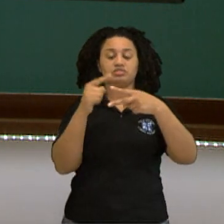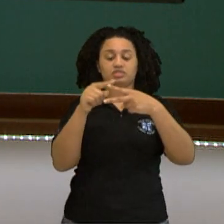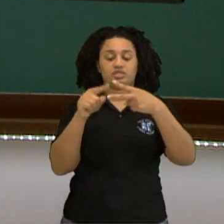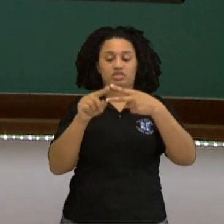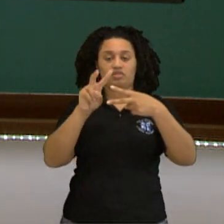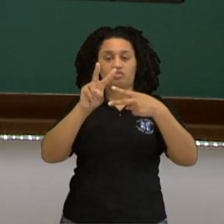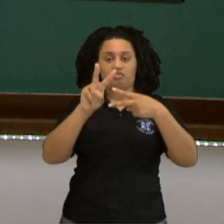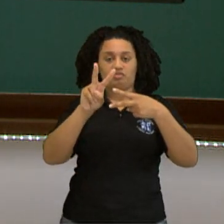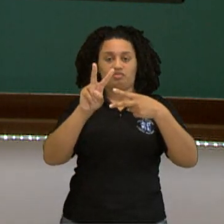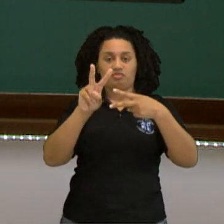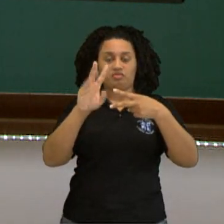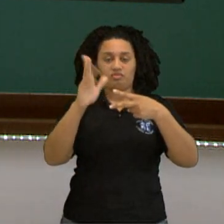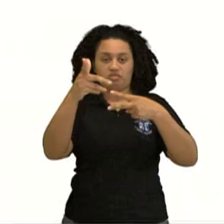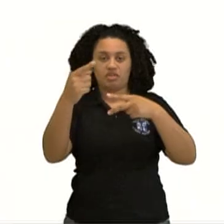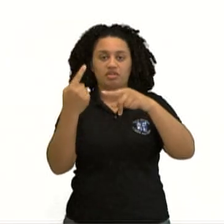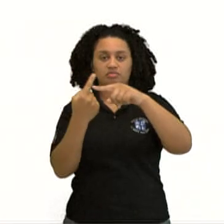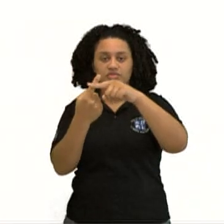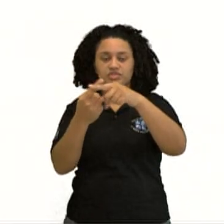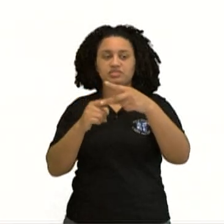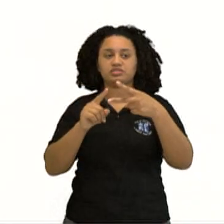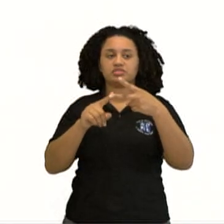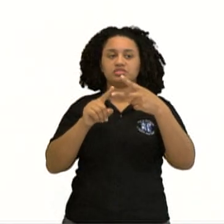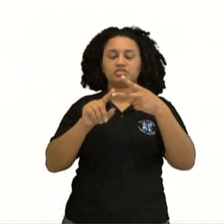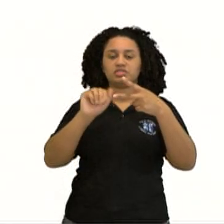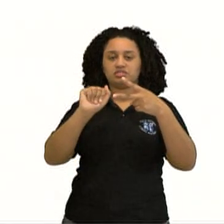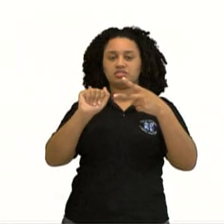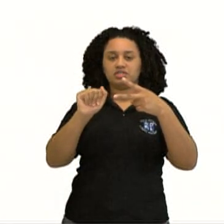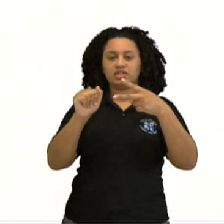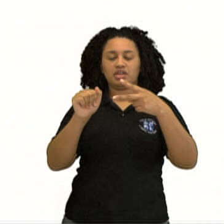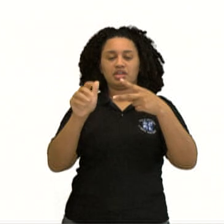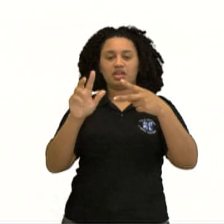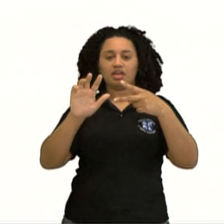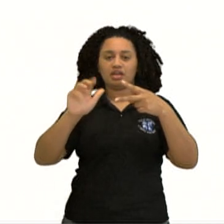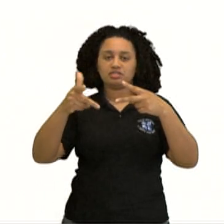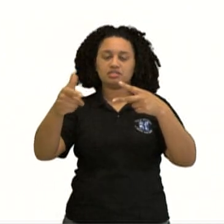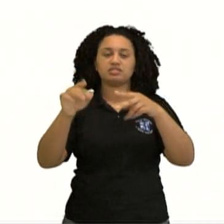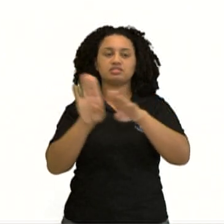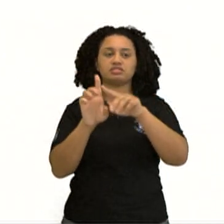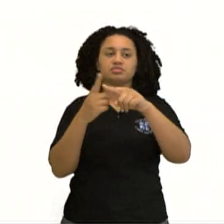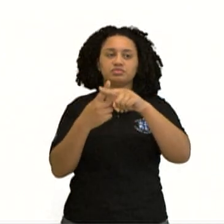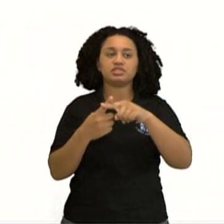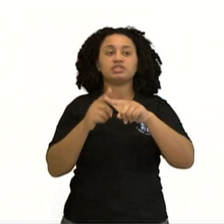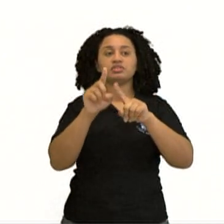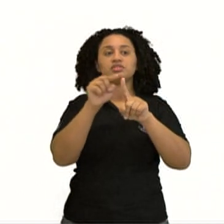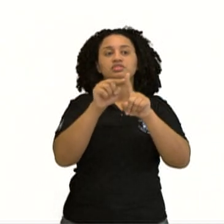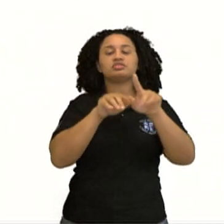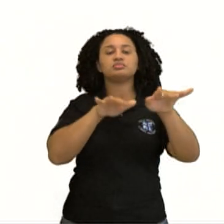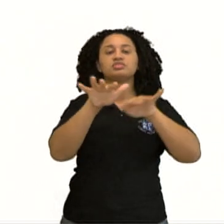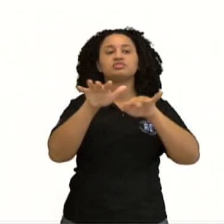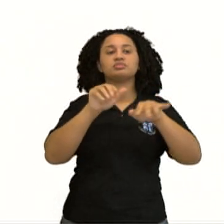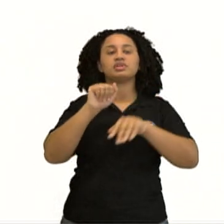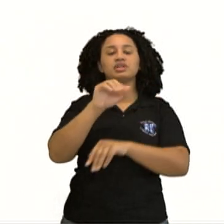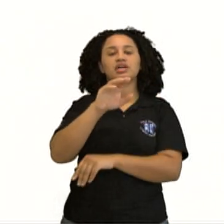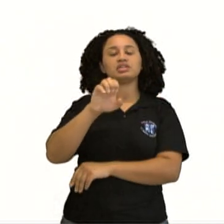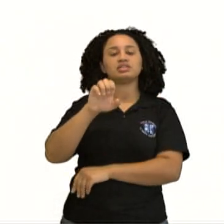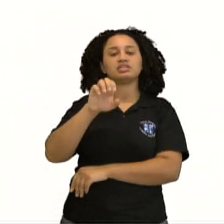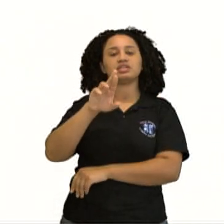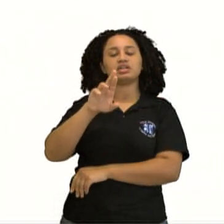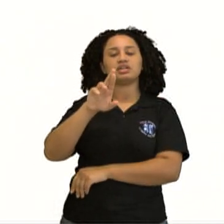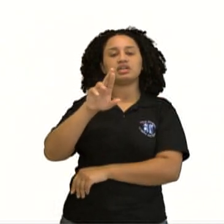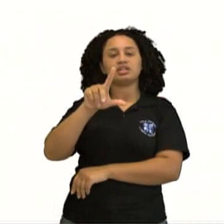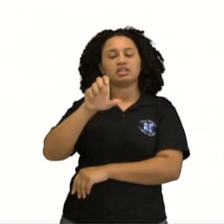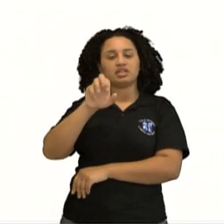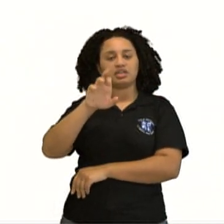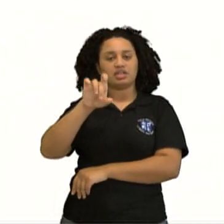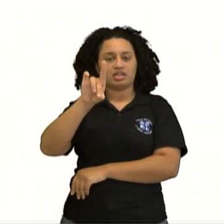movimento ele é acelerado porque a velocidade é positiva e a aceleração também é positiva. Agora o seguinte, vamos fazer o oposto.